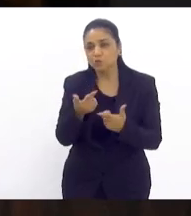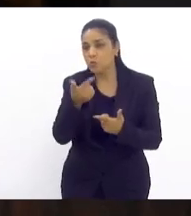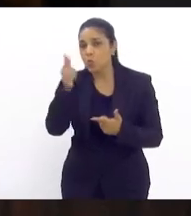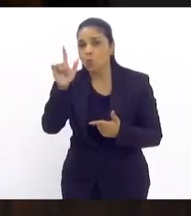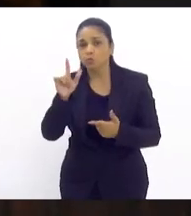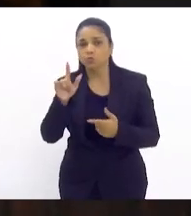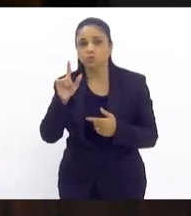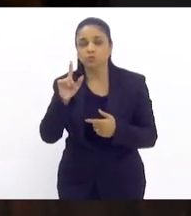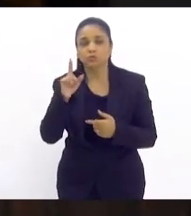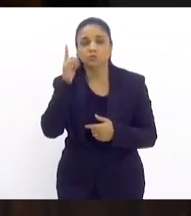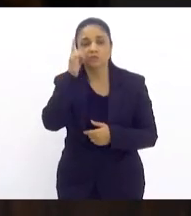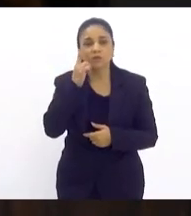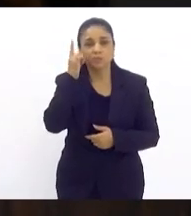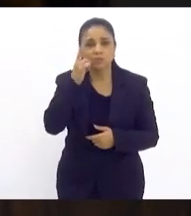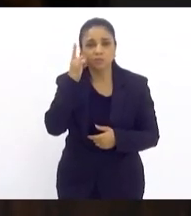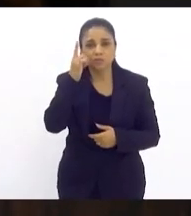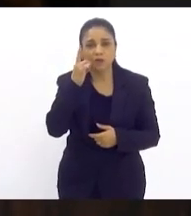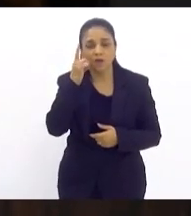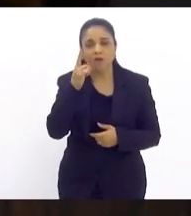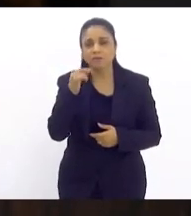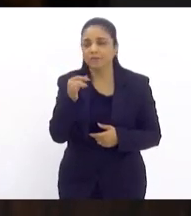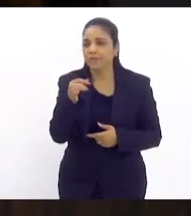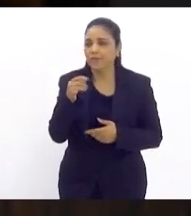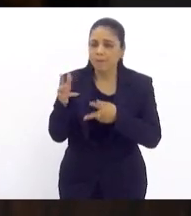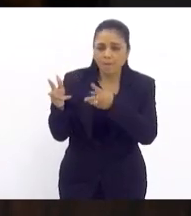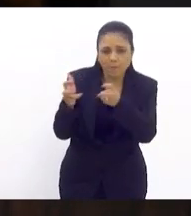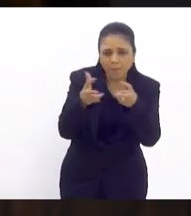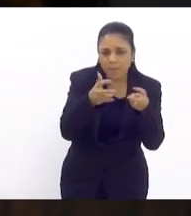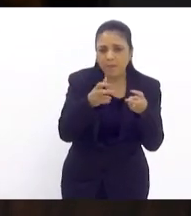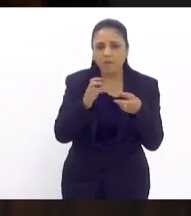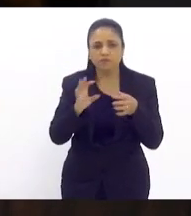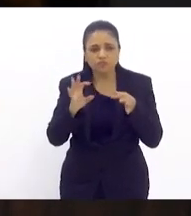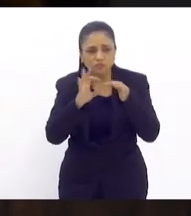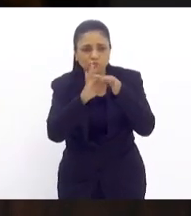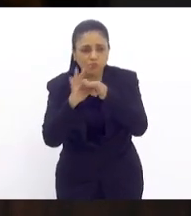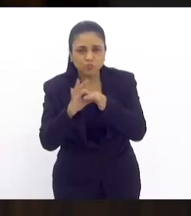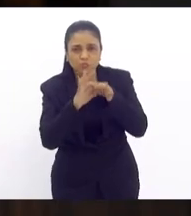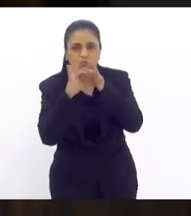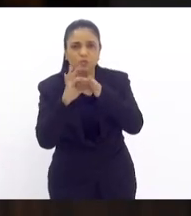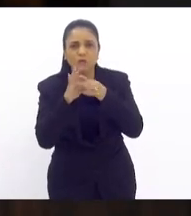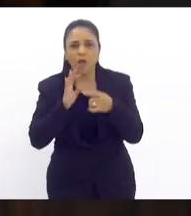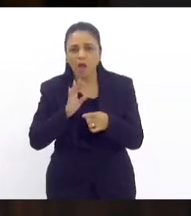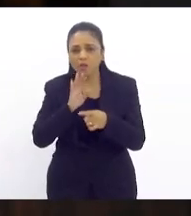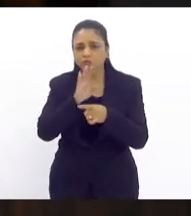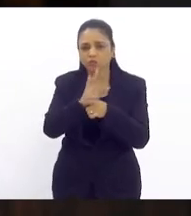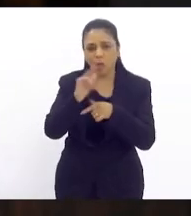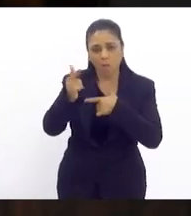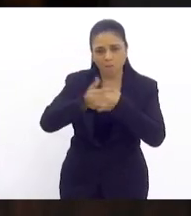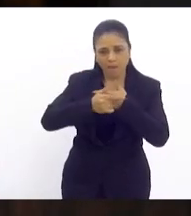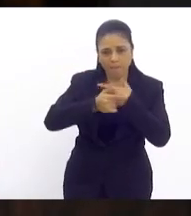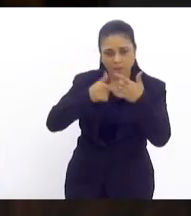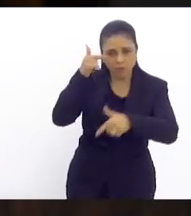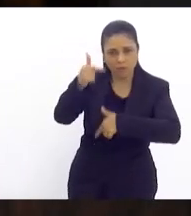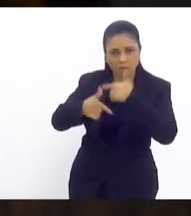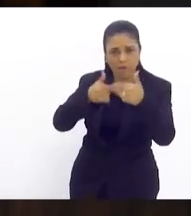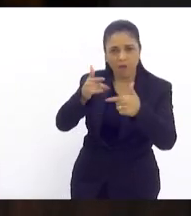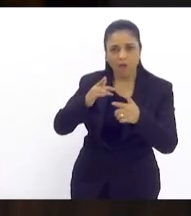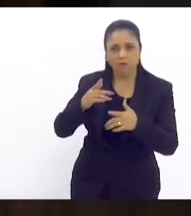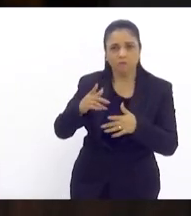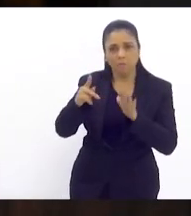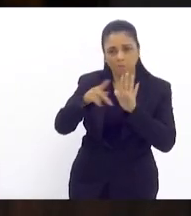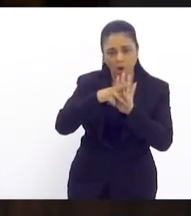deputados mas uma necessidade que a gente viu ali de se unir de ajudar de fazer que é o nosso papel mas a gente não consegue